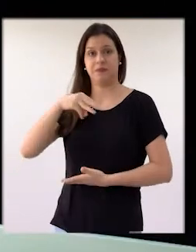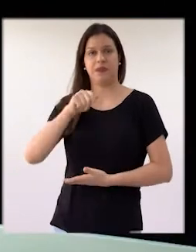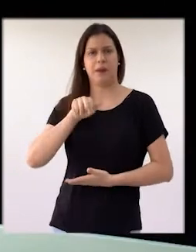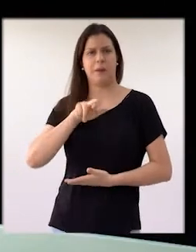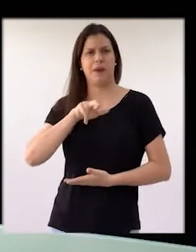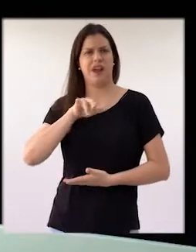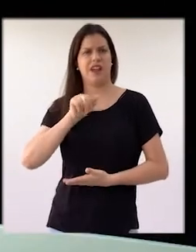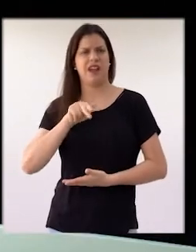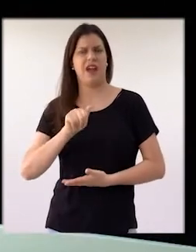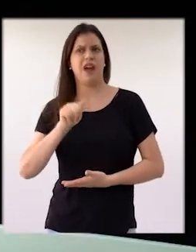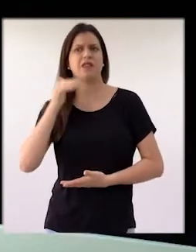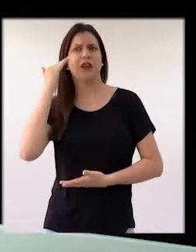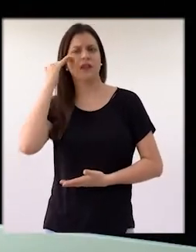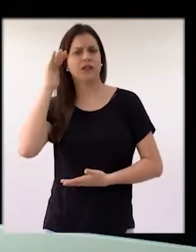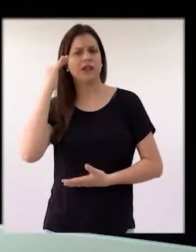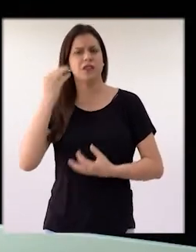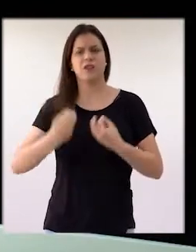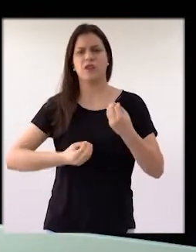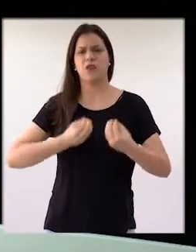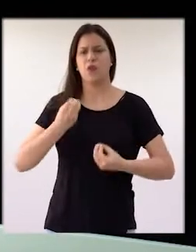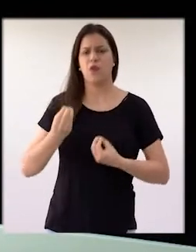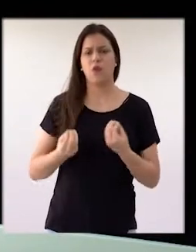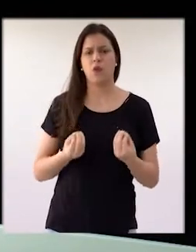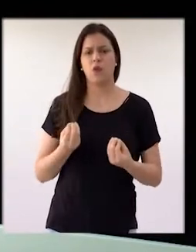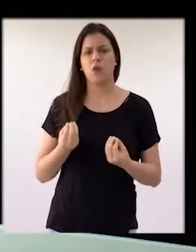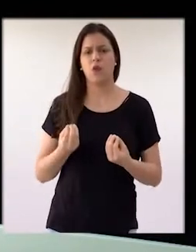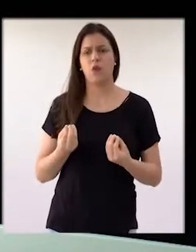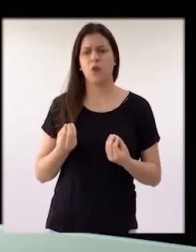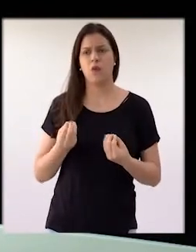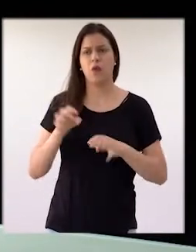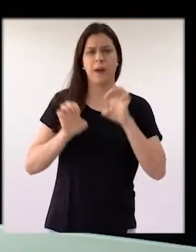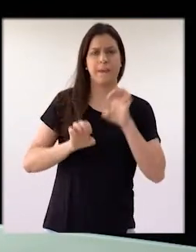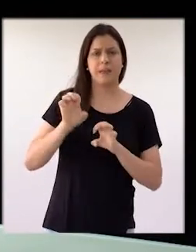Bom, para que a Mariana ela pudesse entender